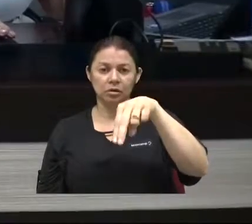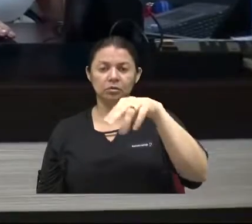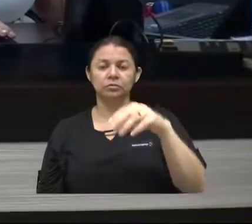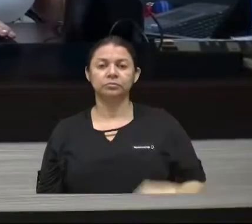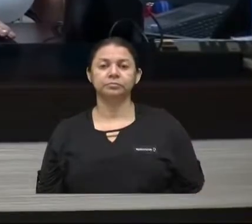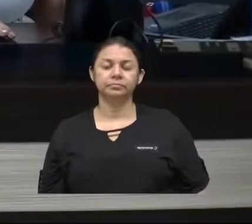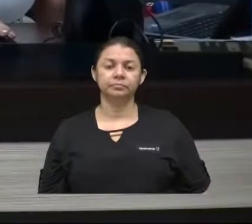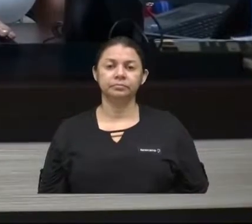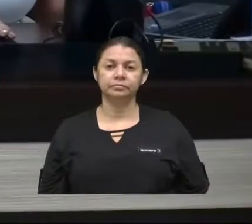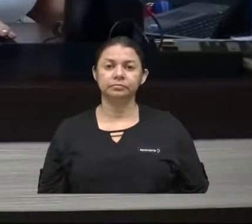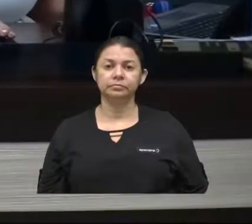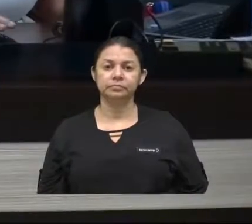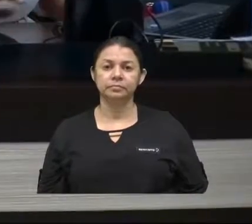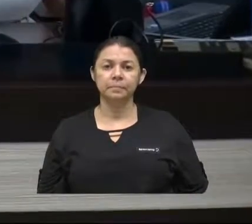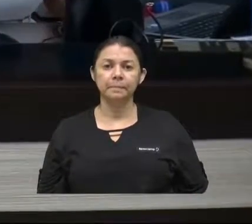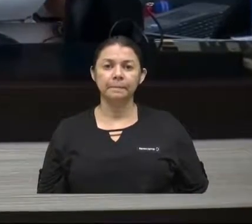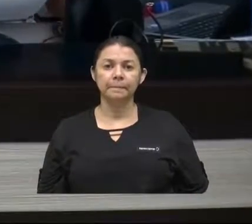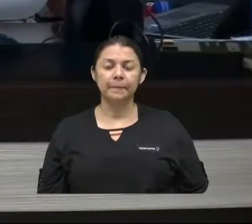comissões competentes.